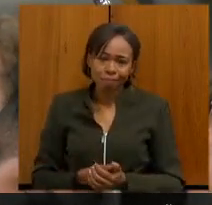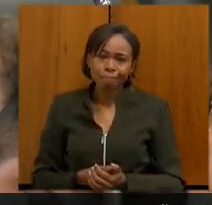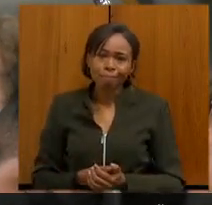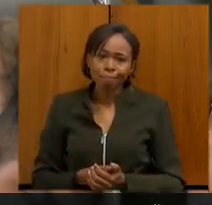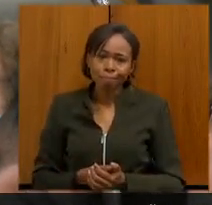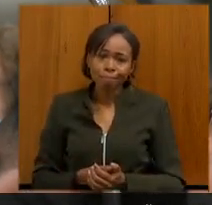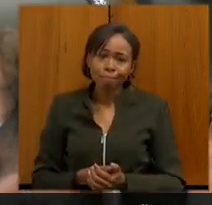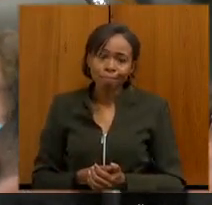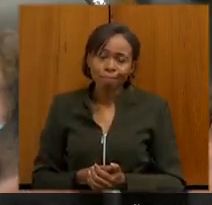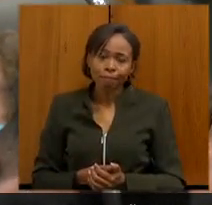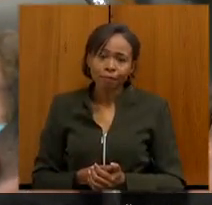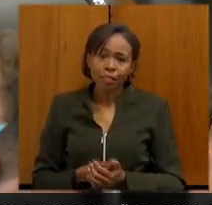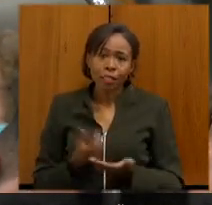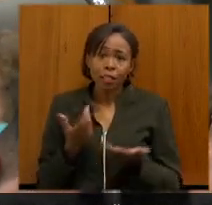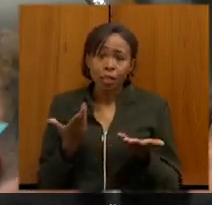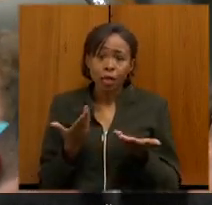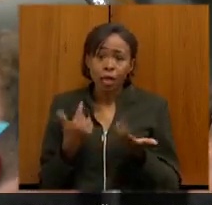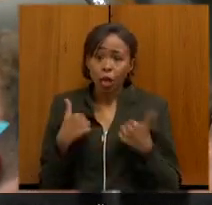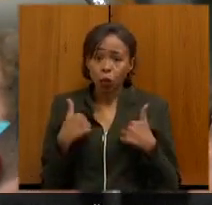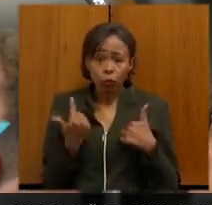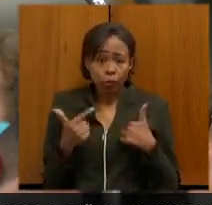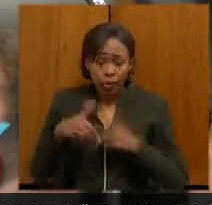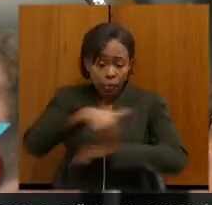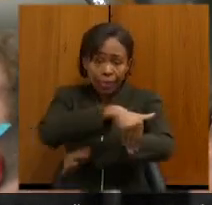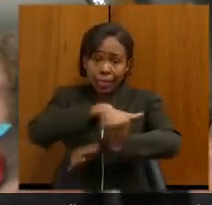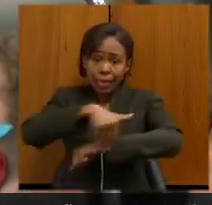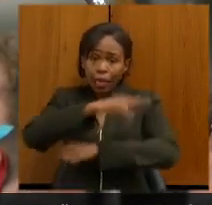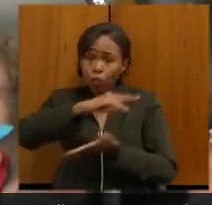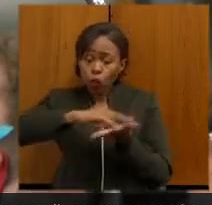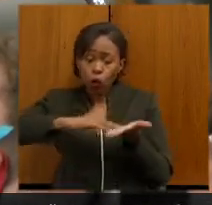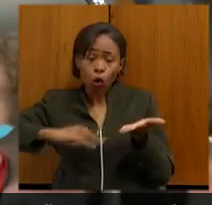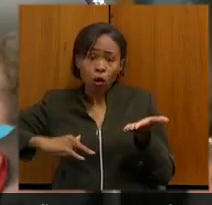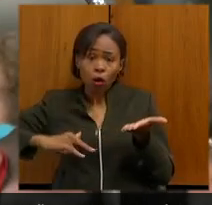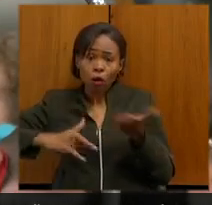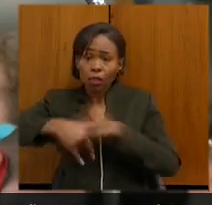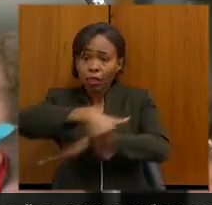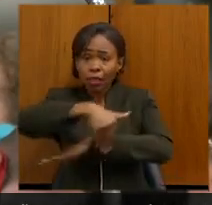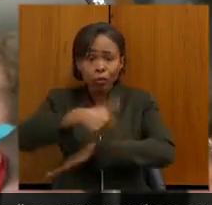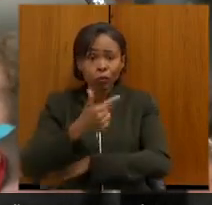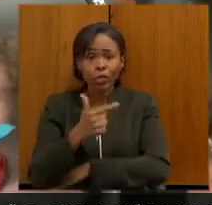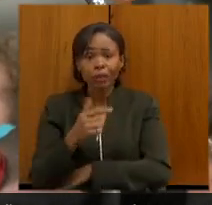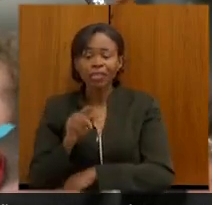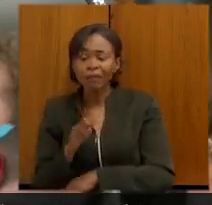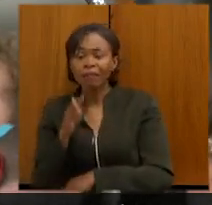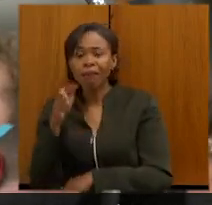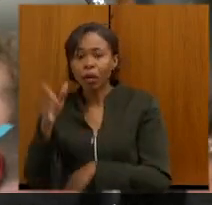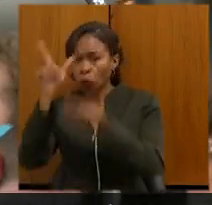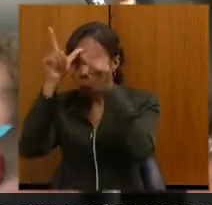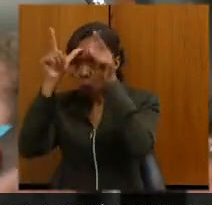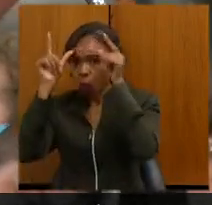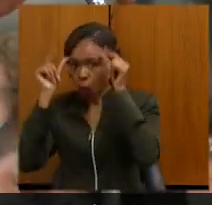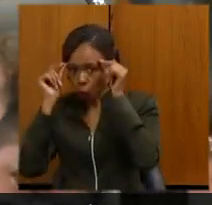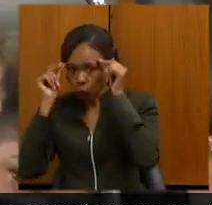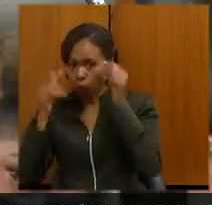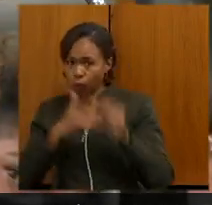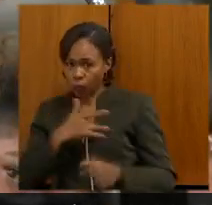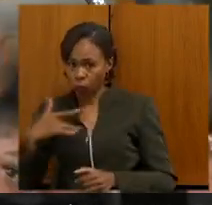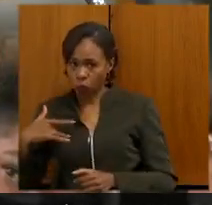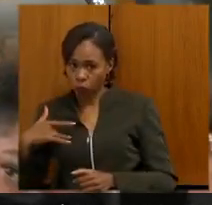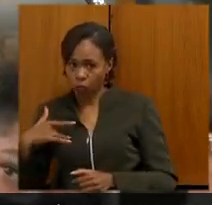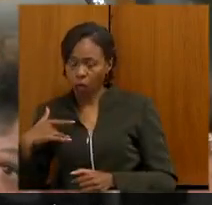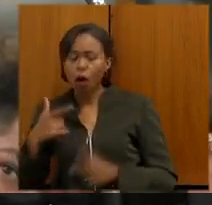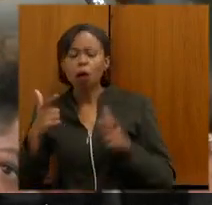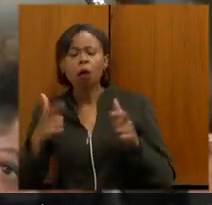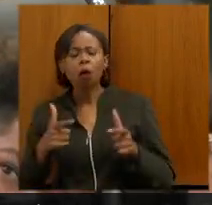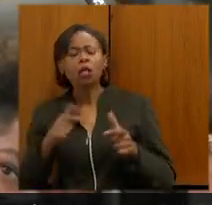fere muito ao que você não tem endereço Quando você vai no posto de saúde para consulta Você mora aonde mora na ocupação vai